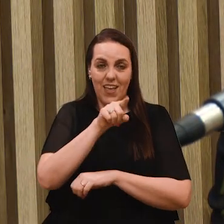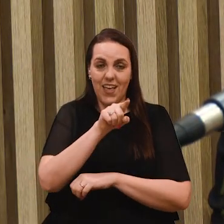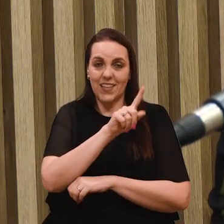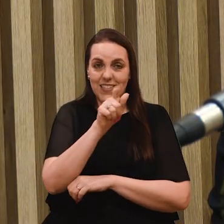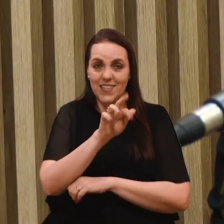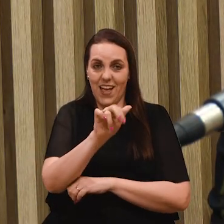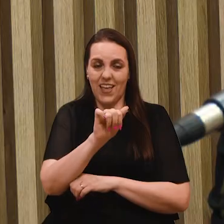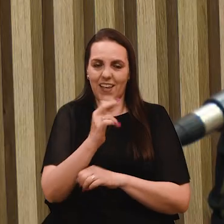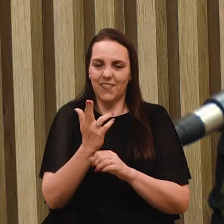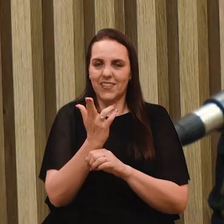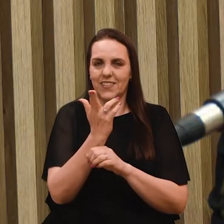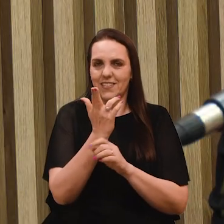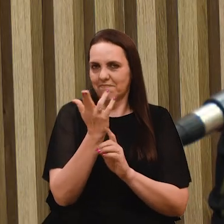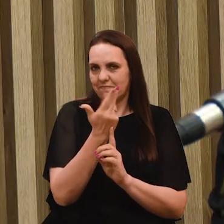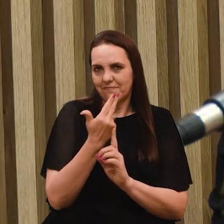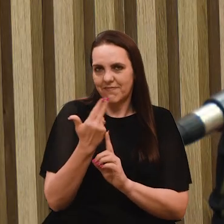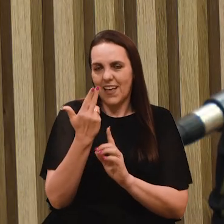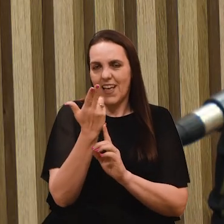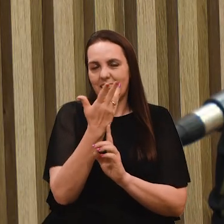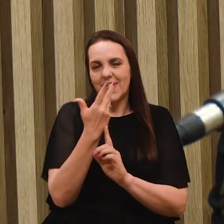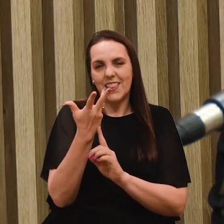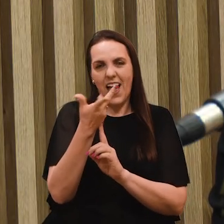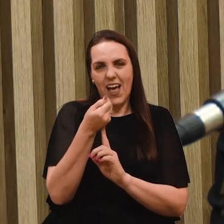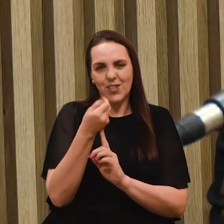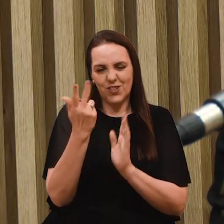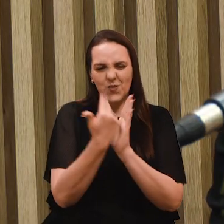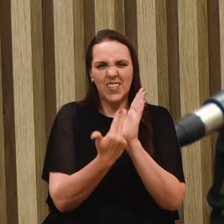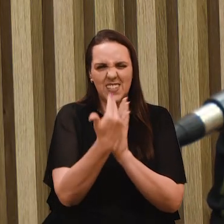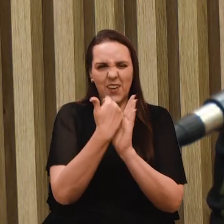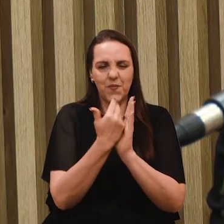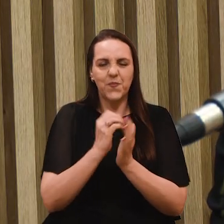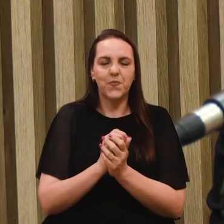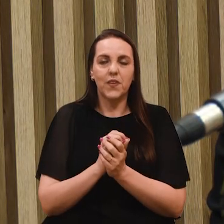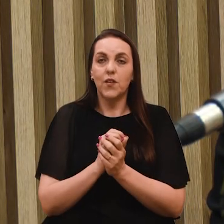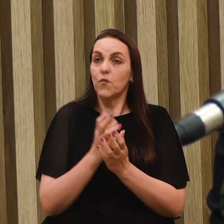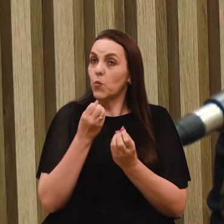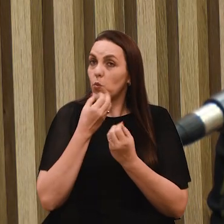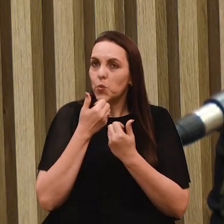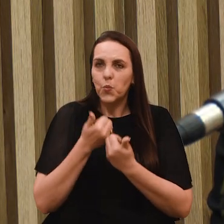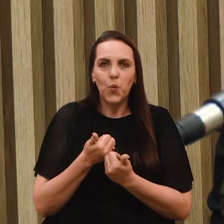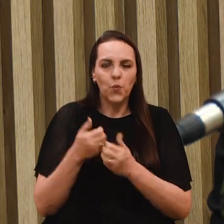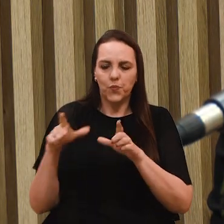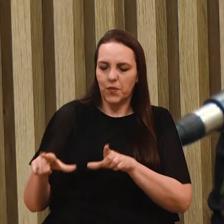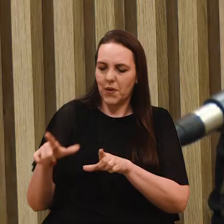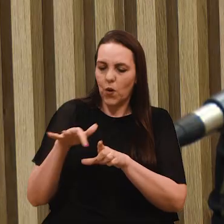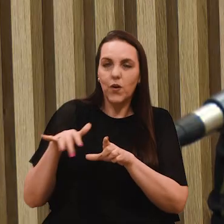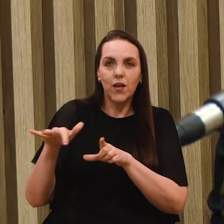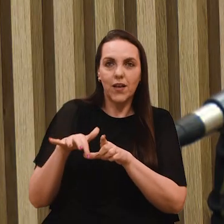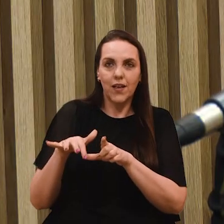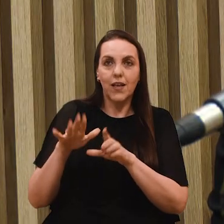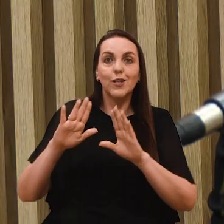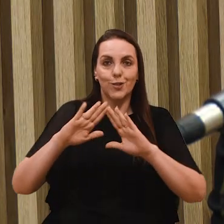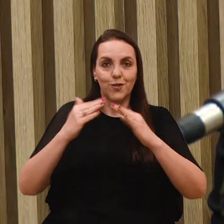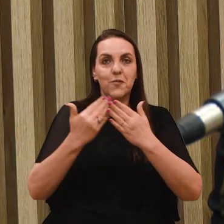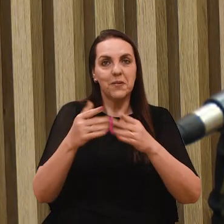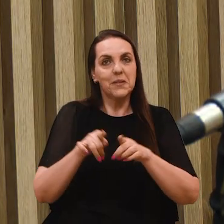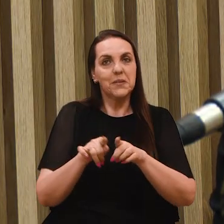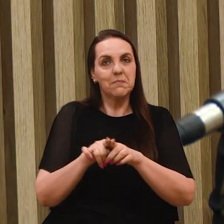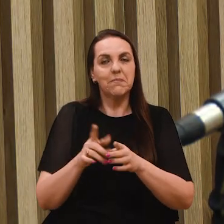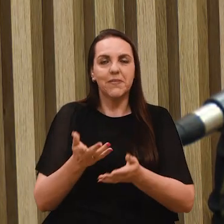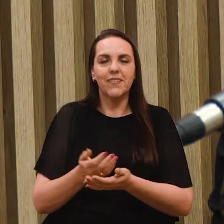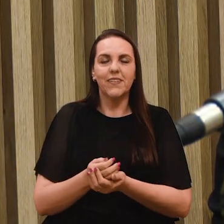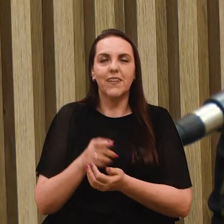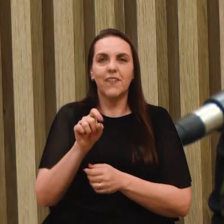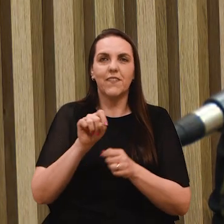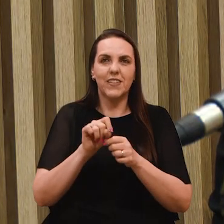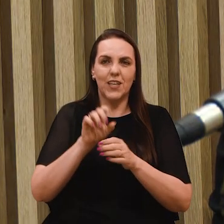bem legal, acho que foi engrandecedor. Ter a urna eletrônica na escola, né? Que eles